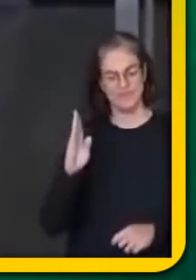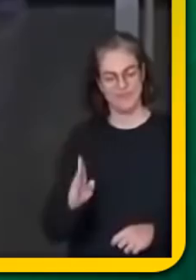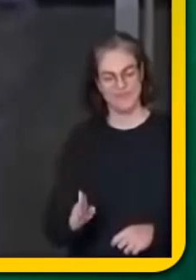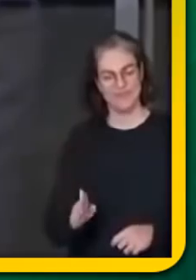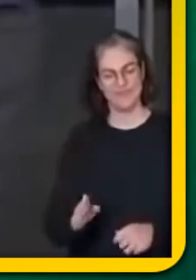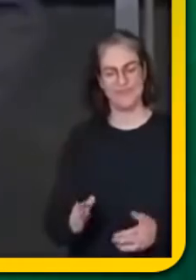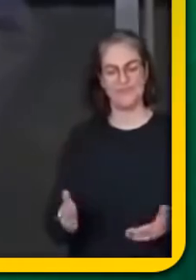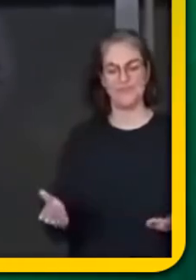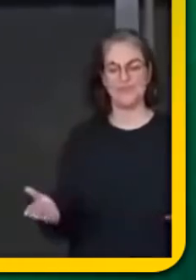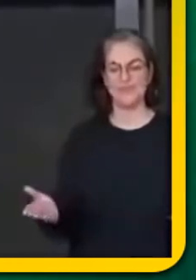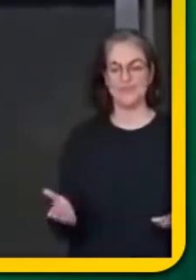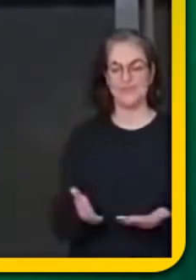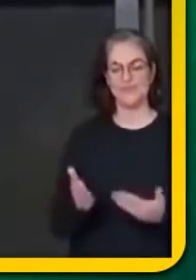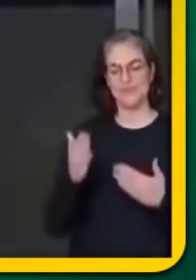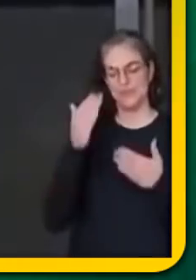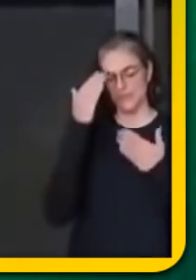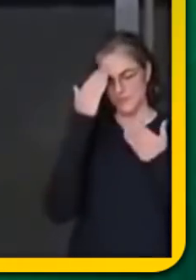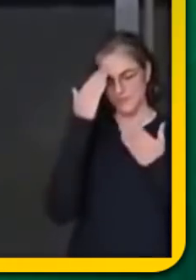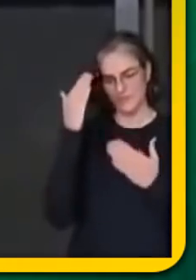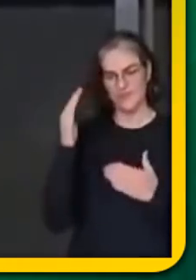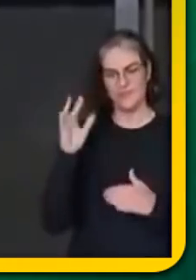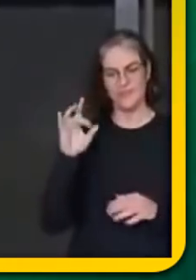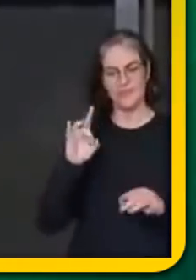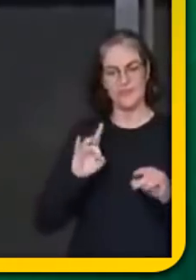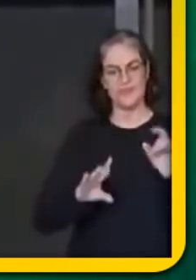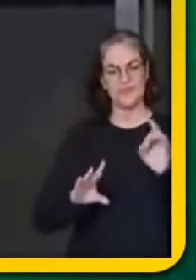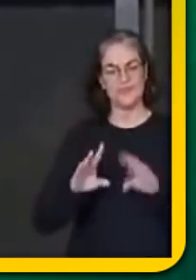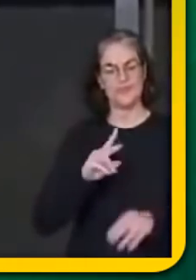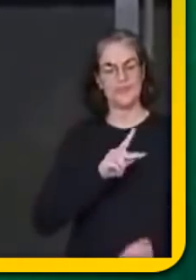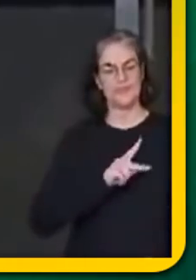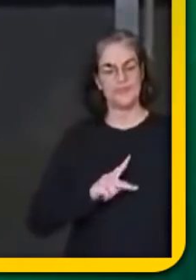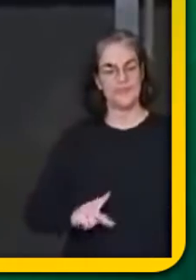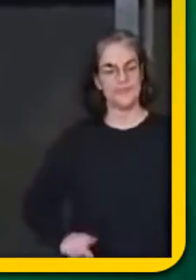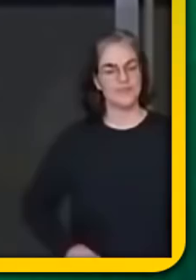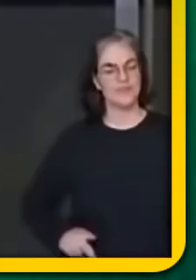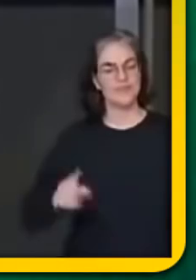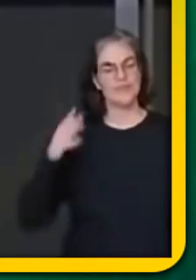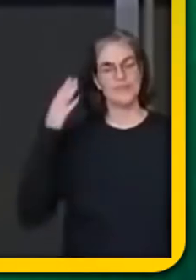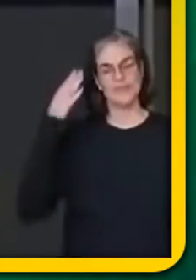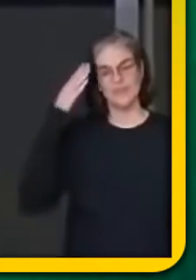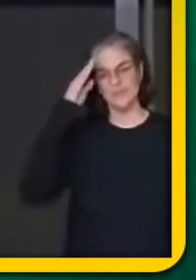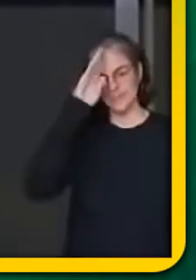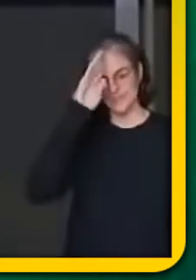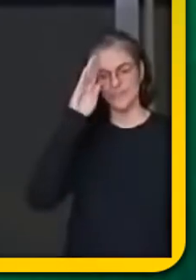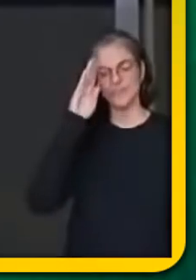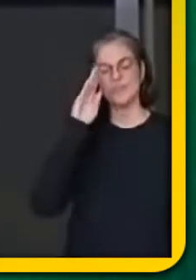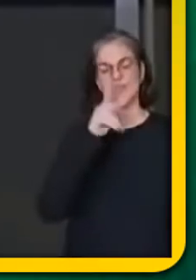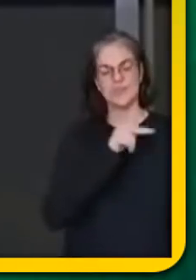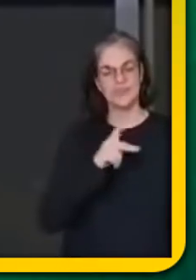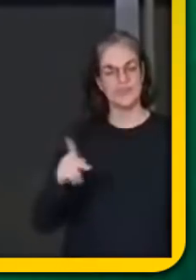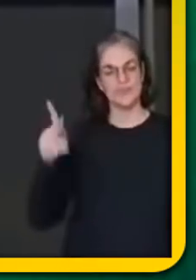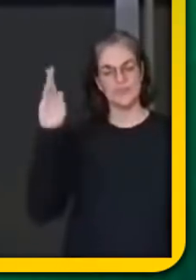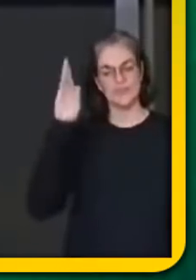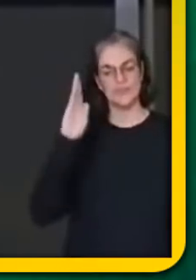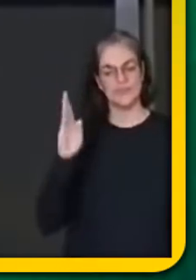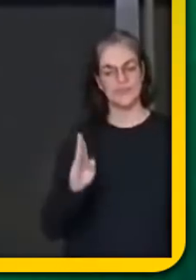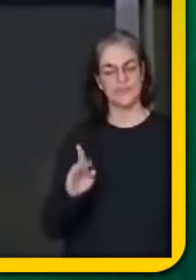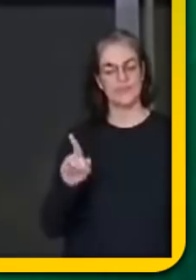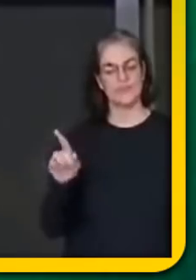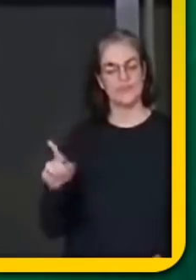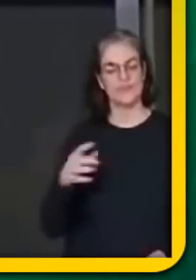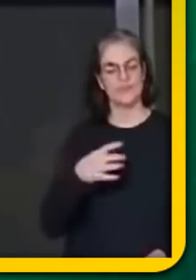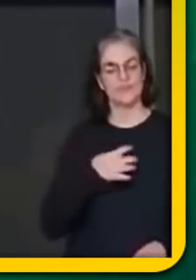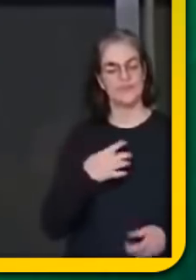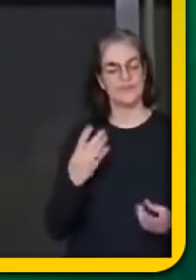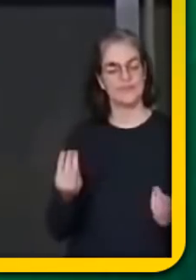gostaria de agradecer, em especial, o nosso presidente da República, Jair Messias Bolsonaro, por ter a sensibilidade de